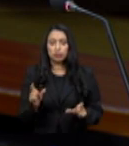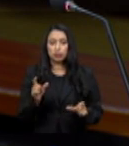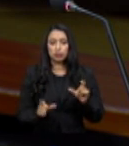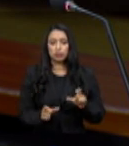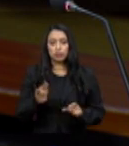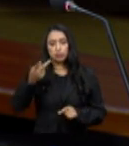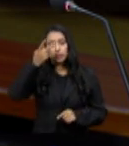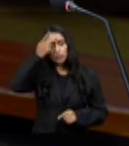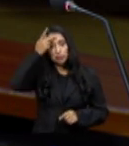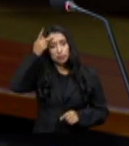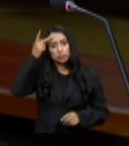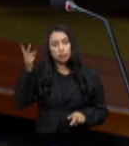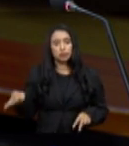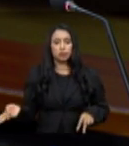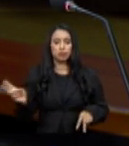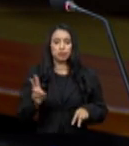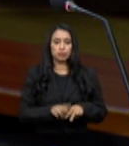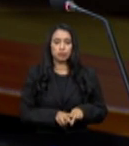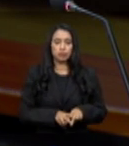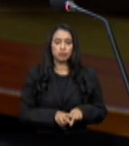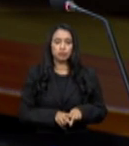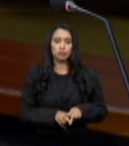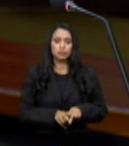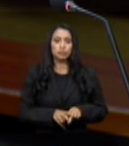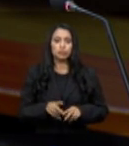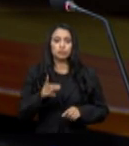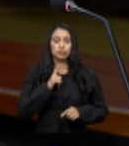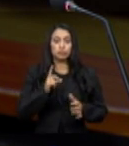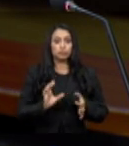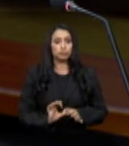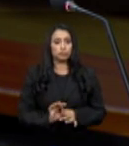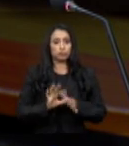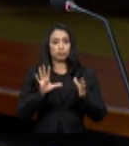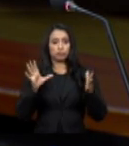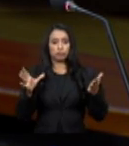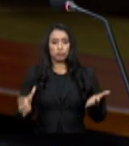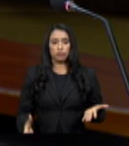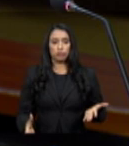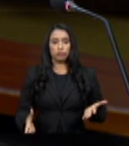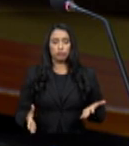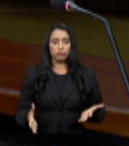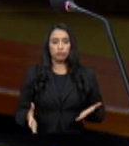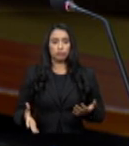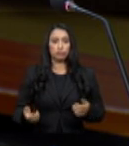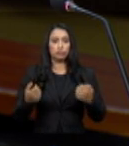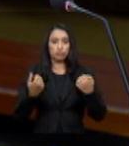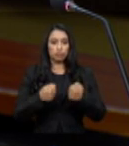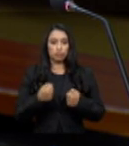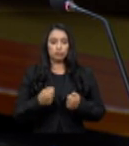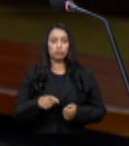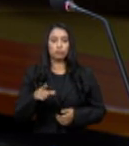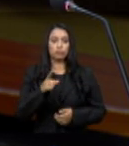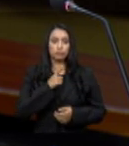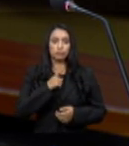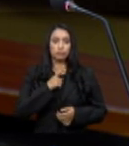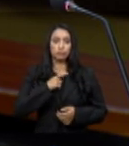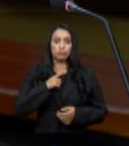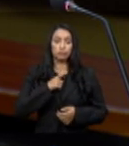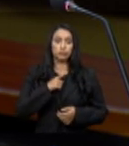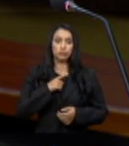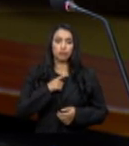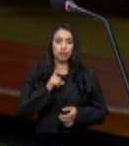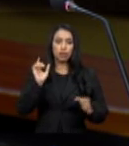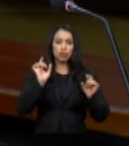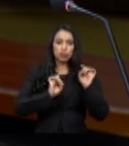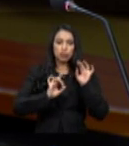das pessoas preso eventuais medidas liberatórios devem se dar à luz de